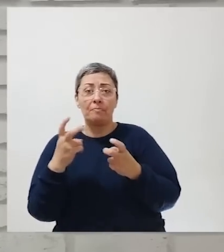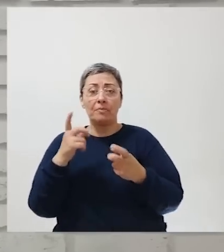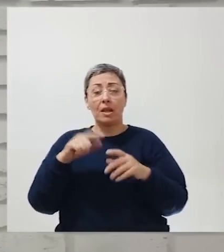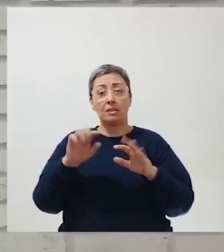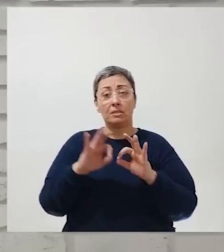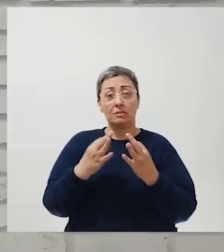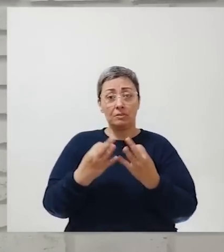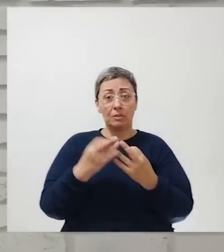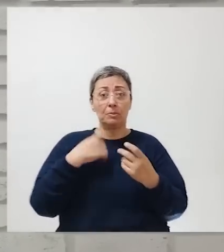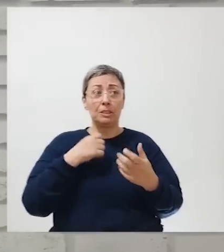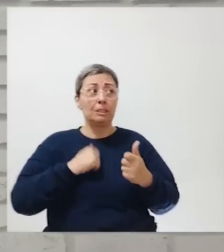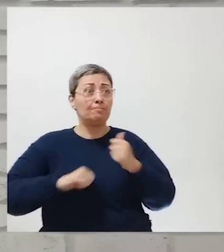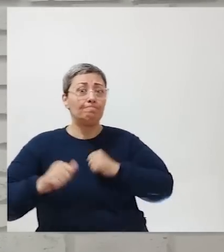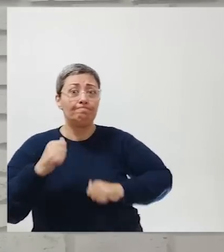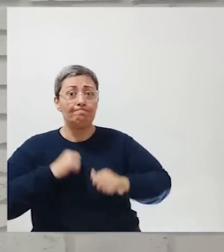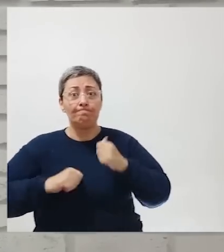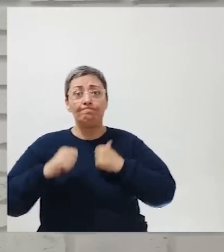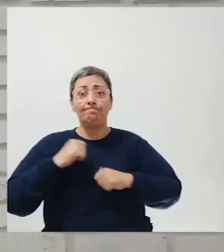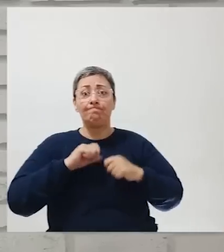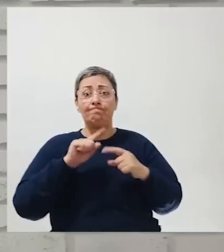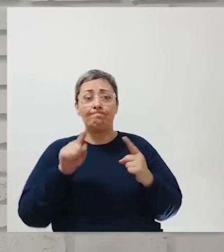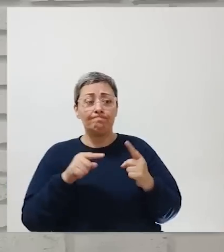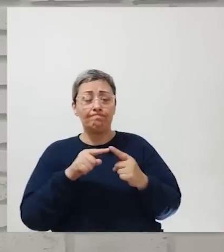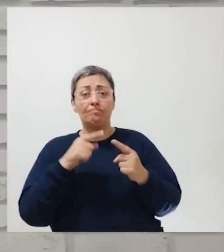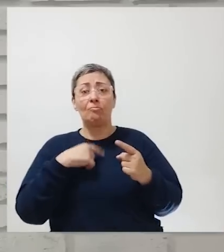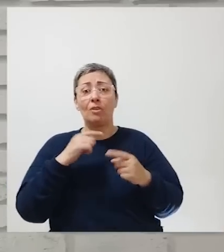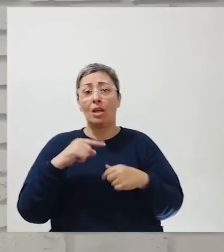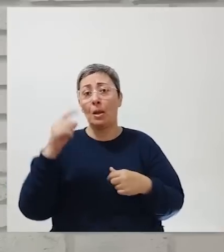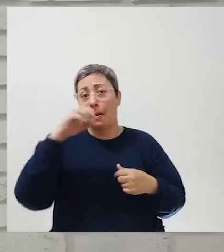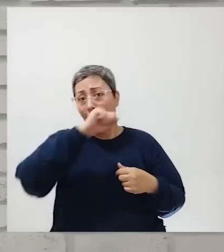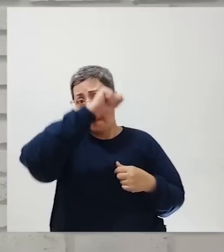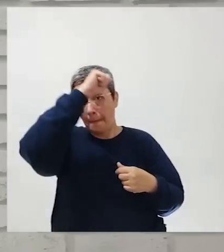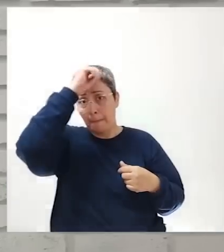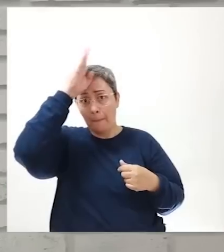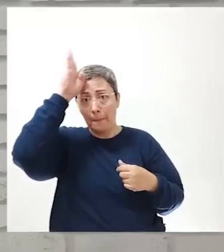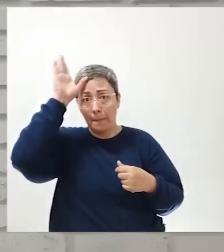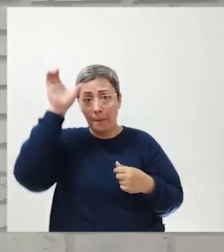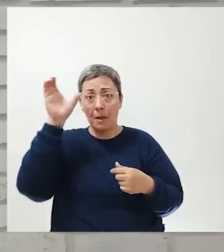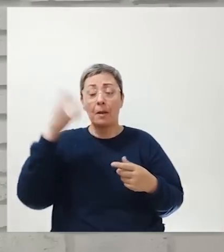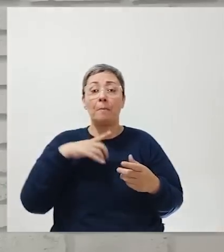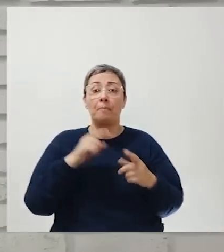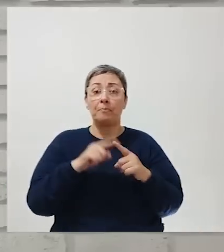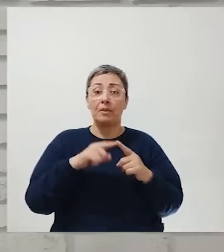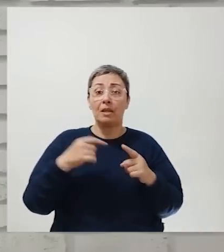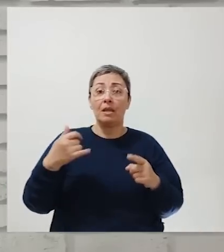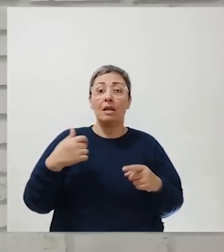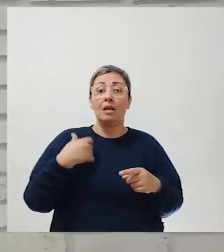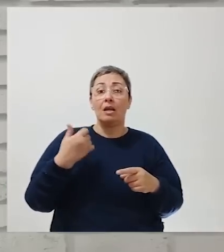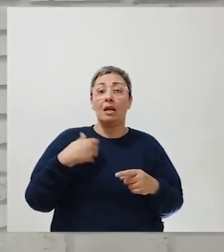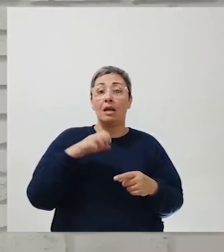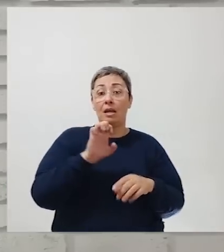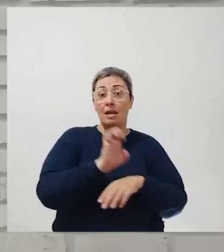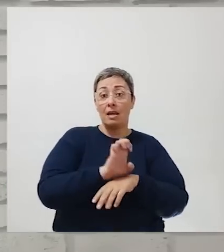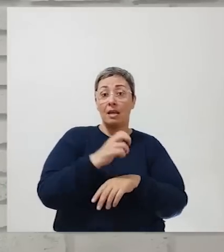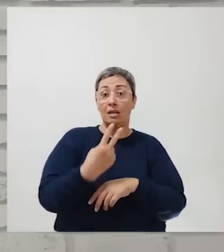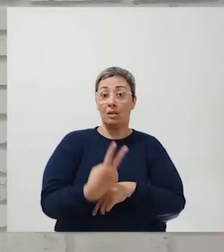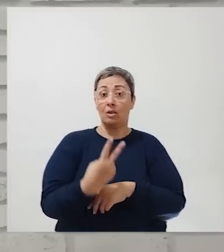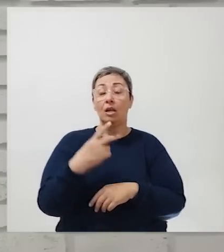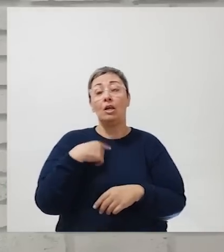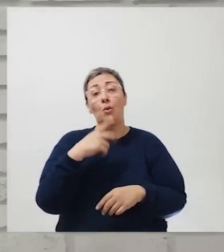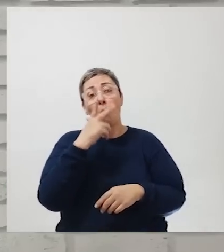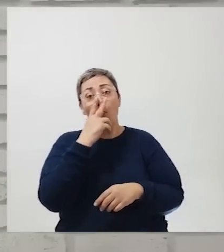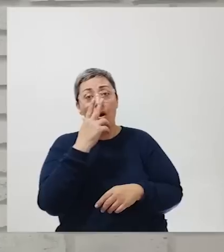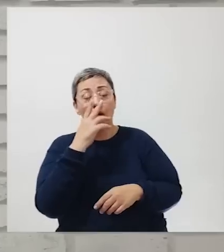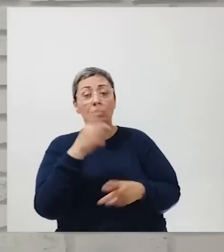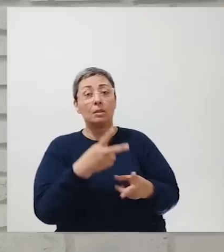muitas famílias têm muita ansiedade em relação ao processo de alfabetização das crianças do estágio 2. E eu acho que já